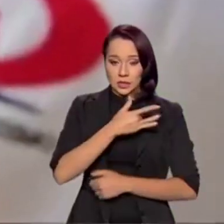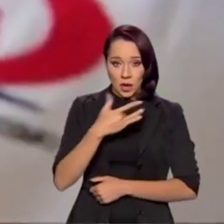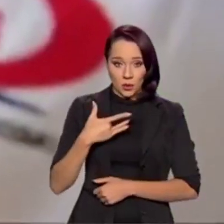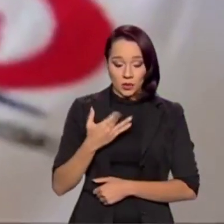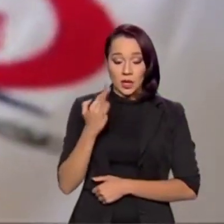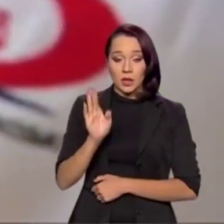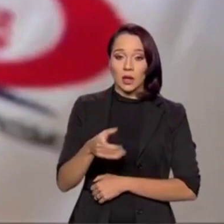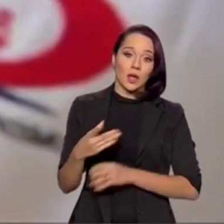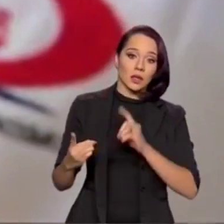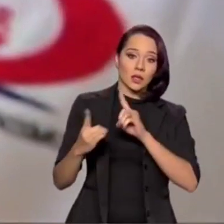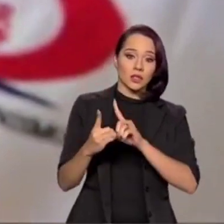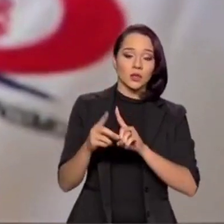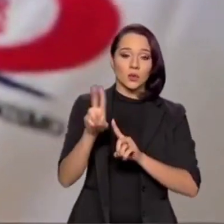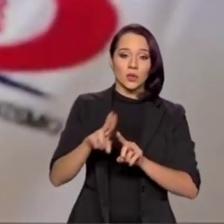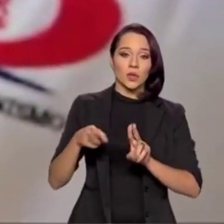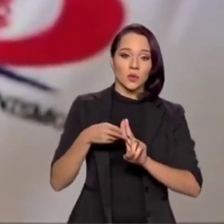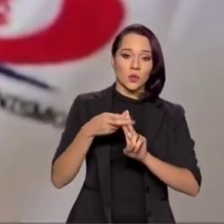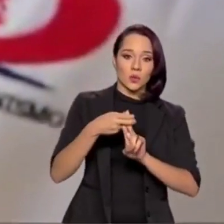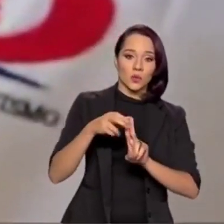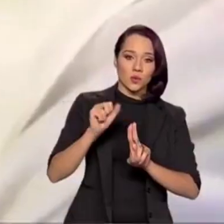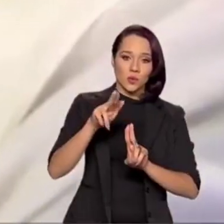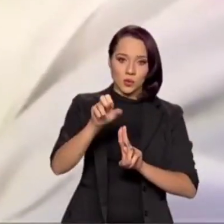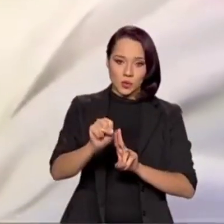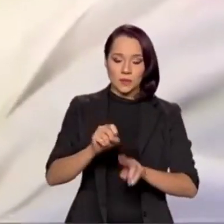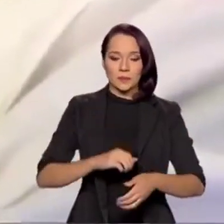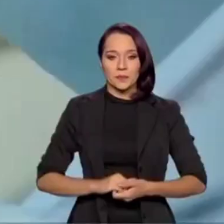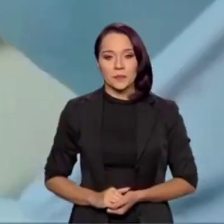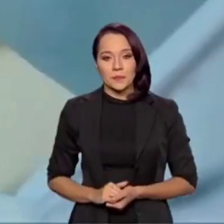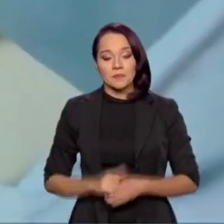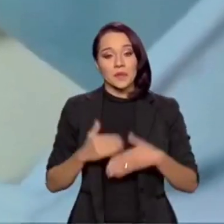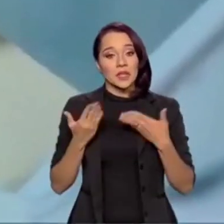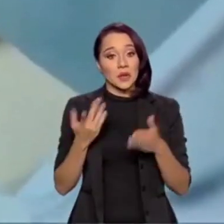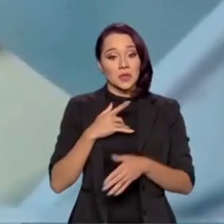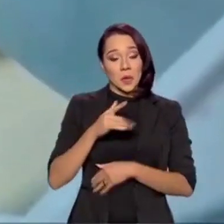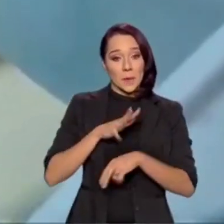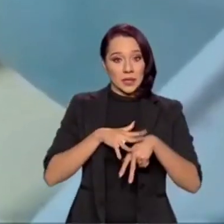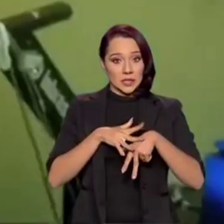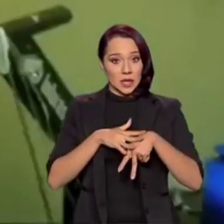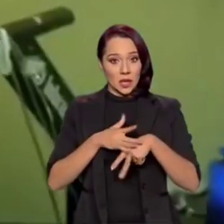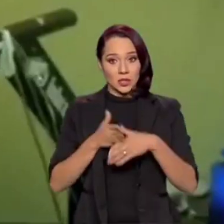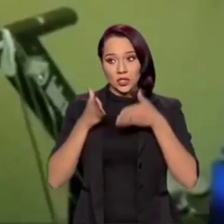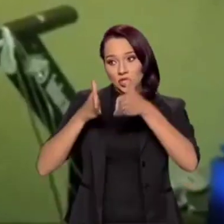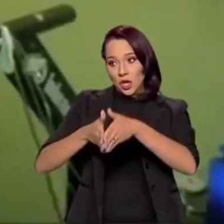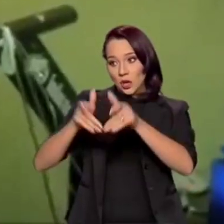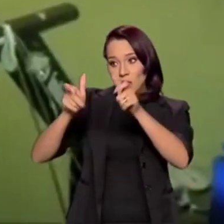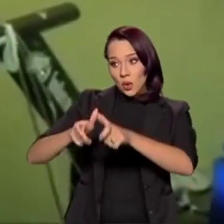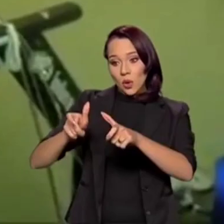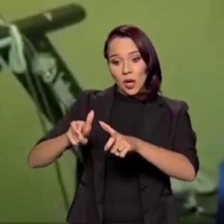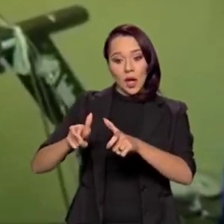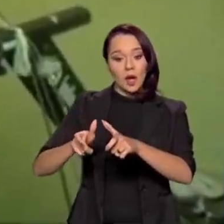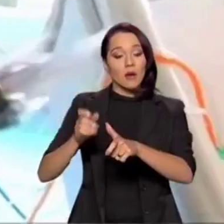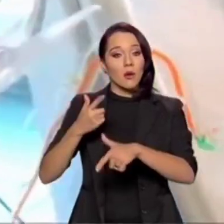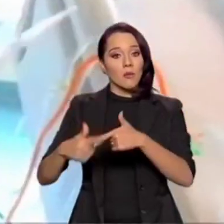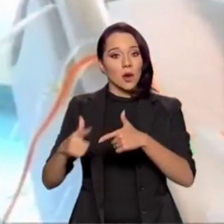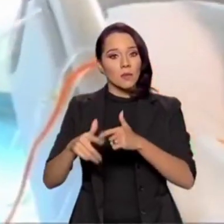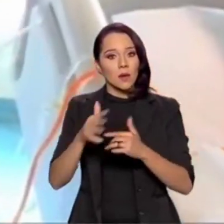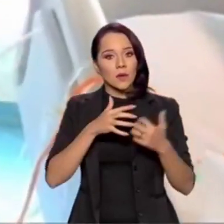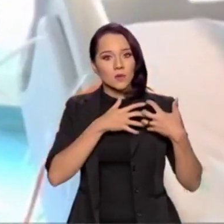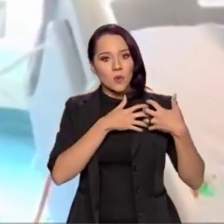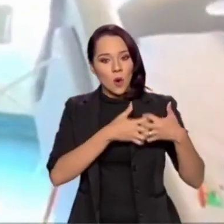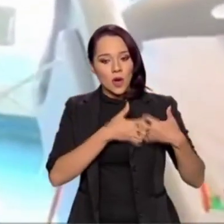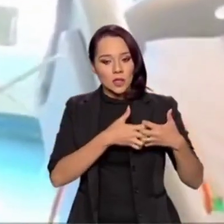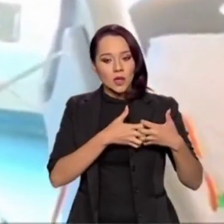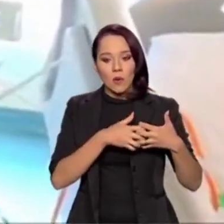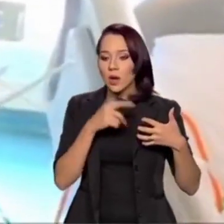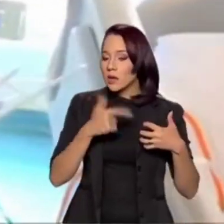é atendido através do Sistema Único de Saúde. Então hoje, se um paciente ele chega num pronto atendimento com um problema cardíaco e